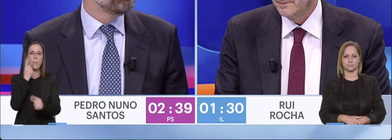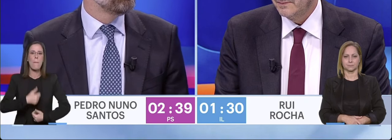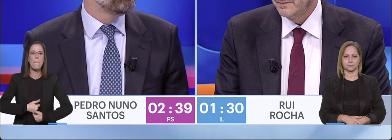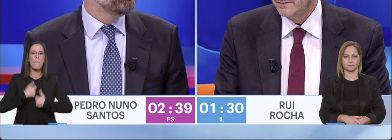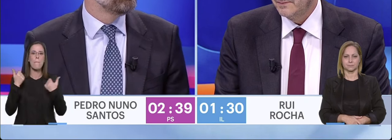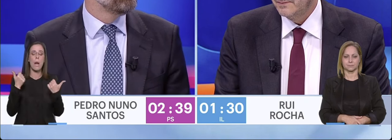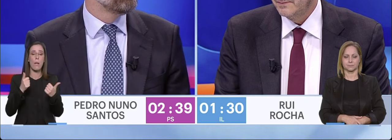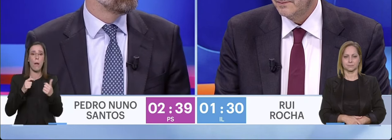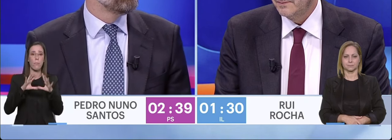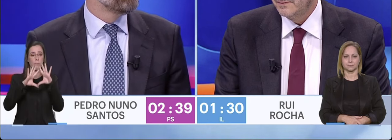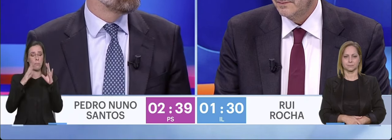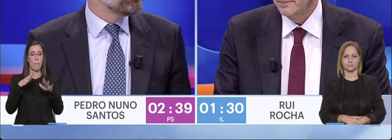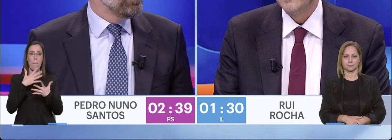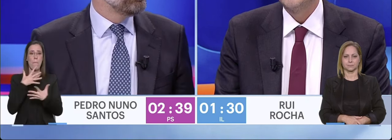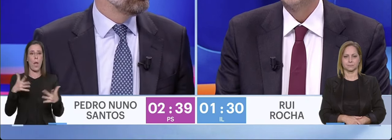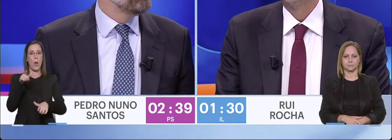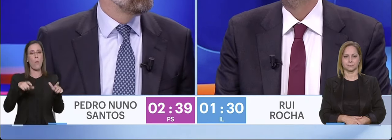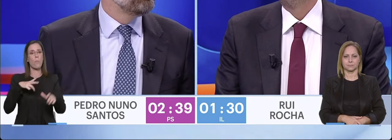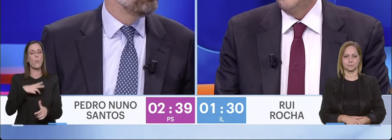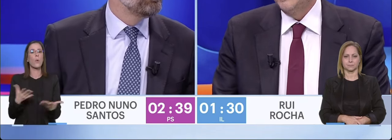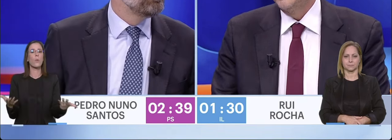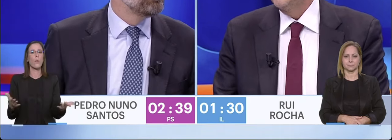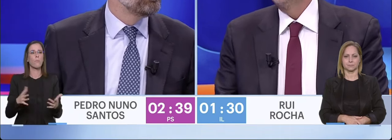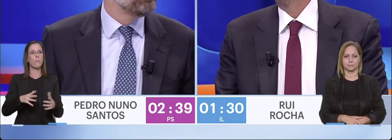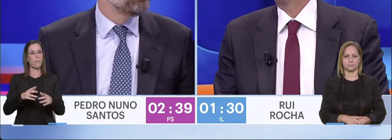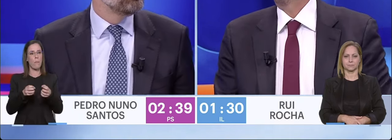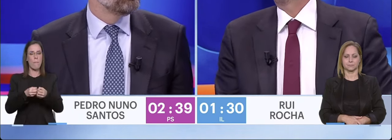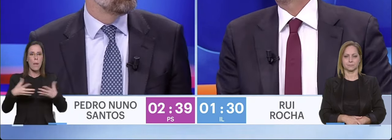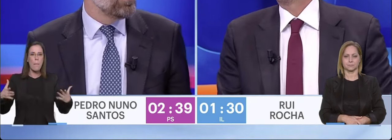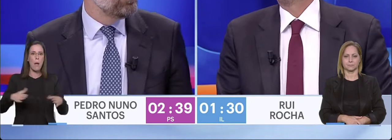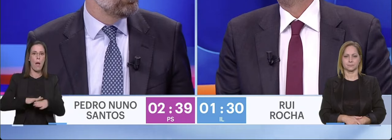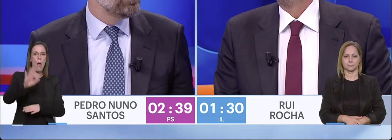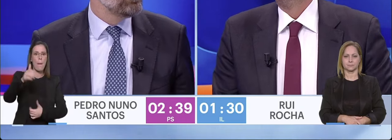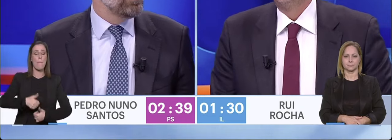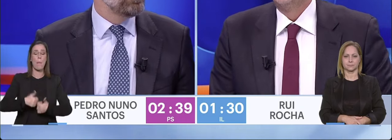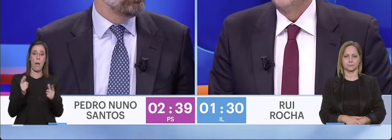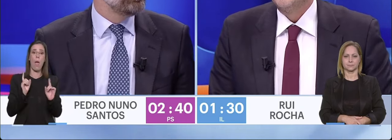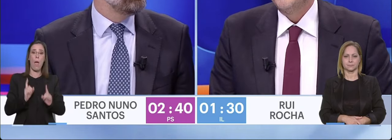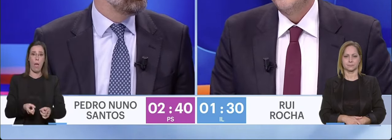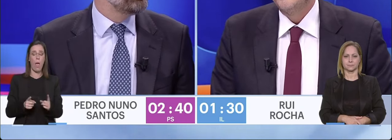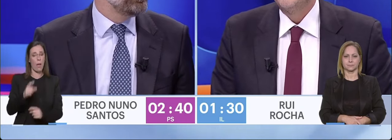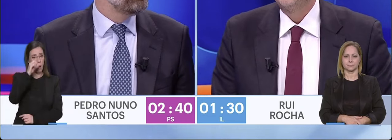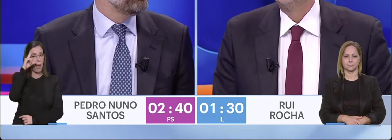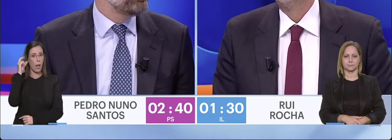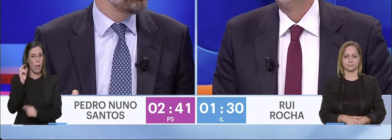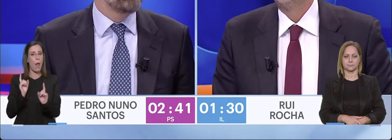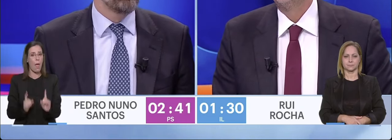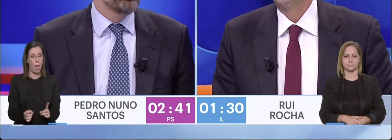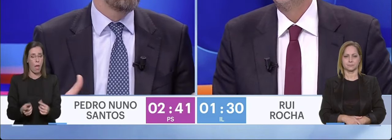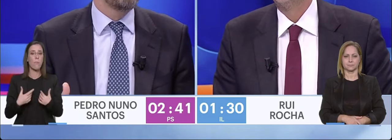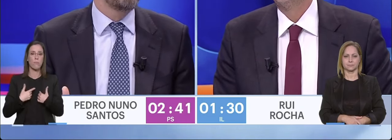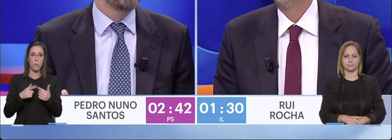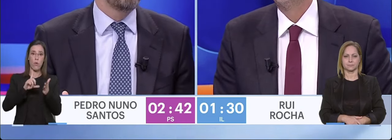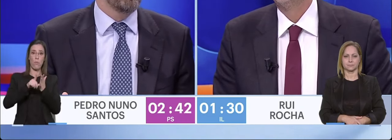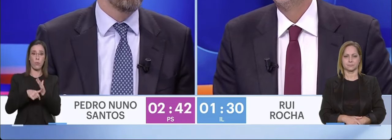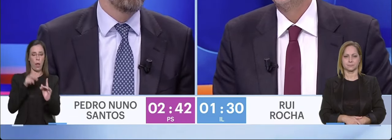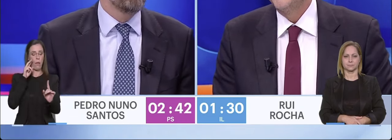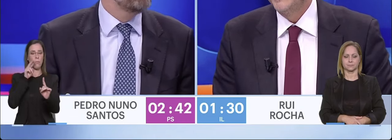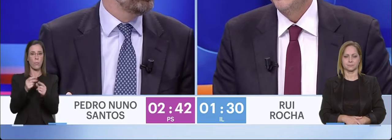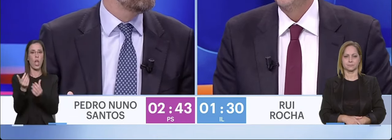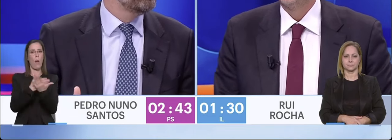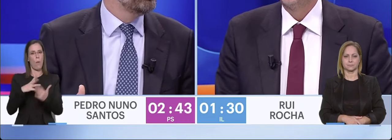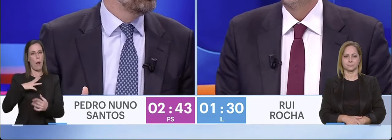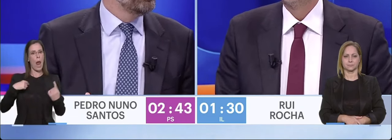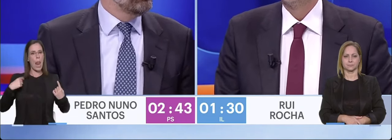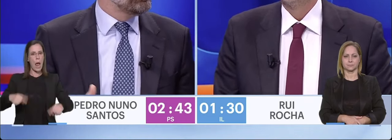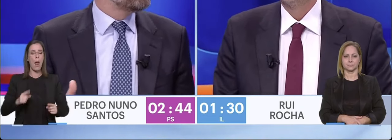melhor à globalidade dos portugueses em termos de fazer o país crescer mais e melhor é isso mesmo Clara nós temos um projeto transformador e temos uma visão para a economia